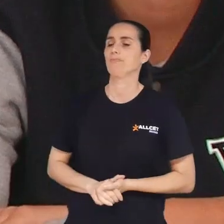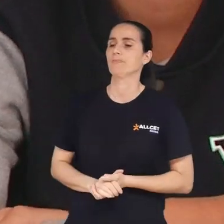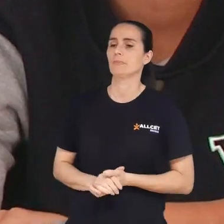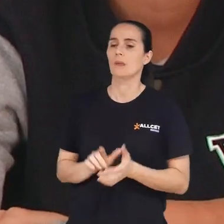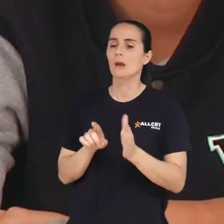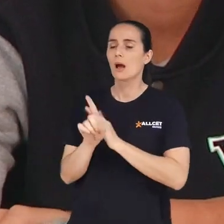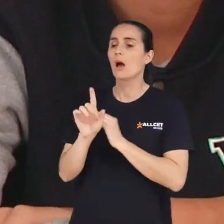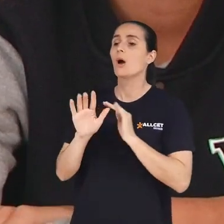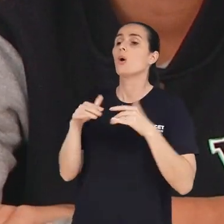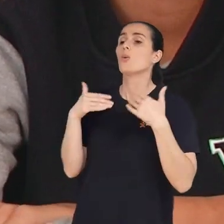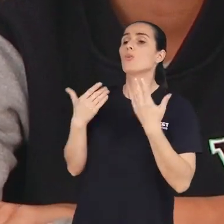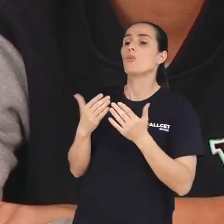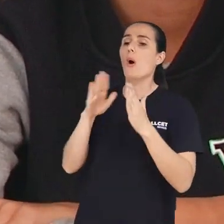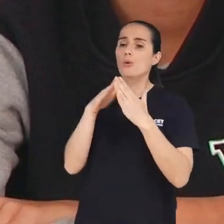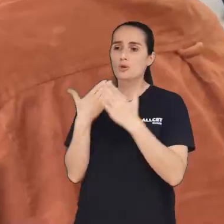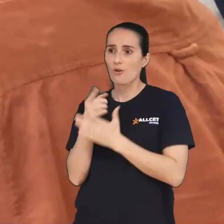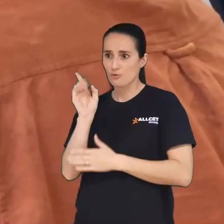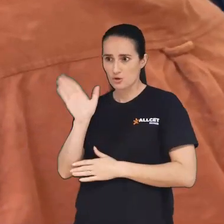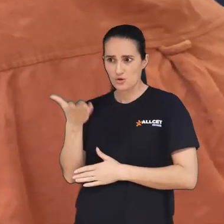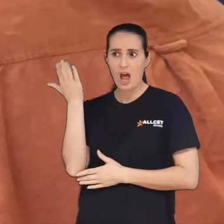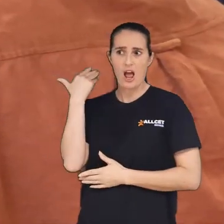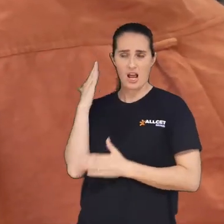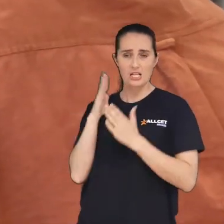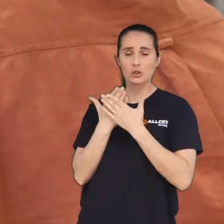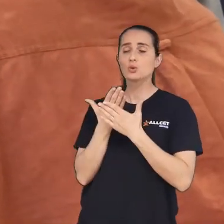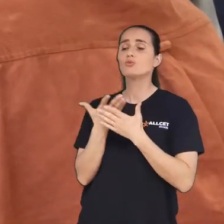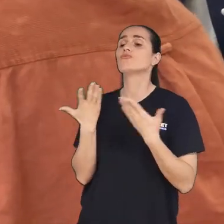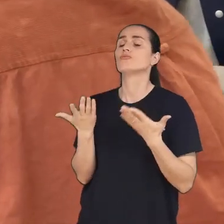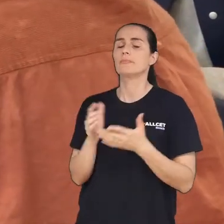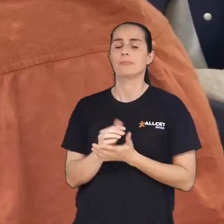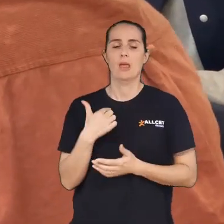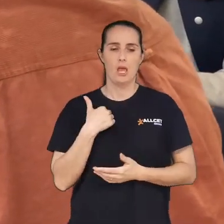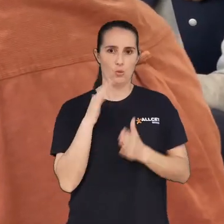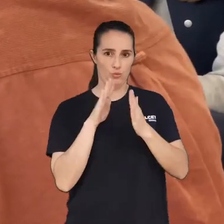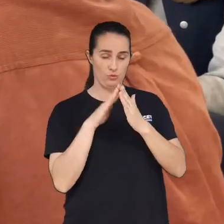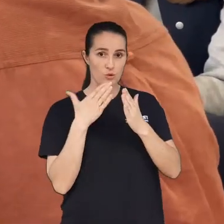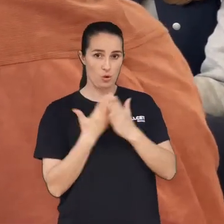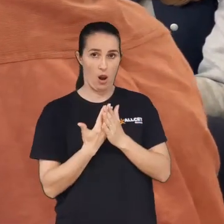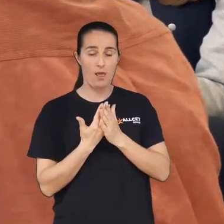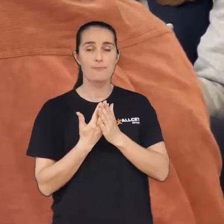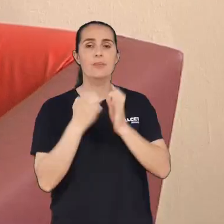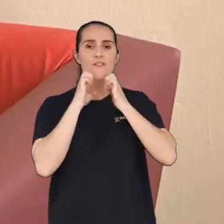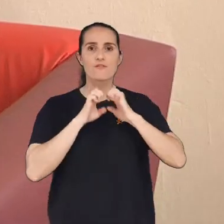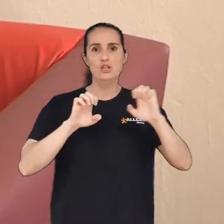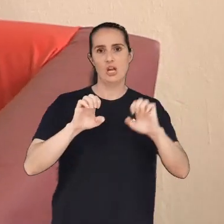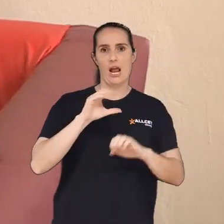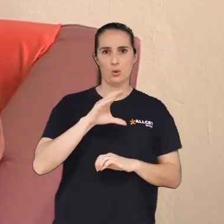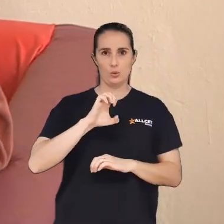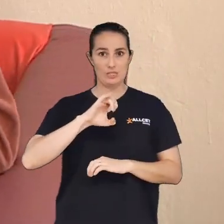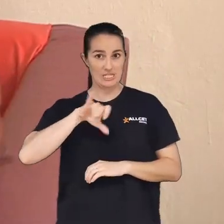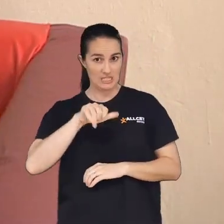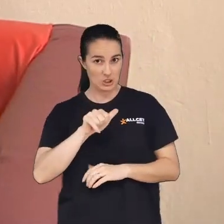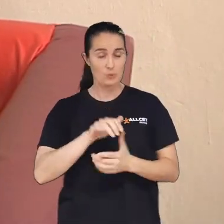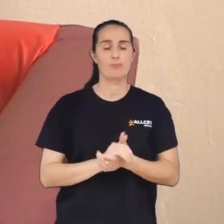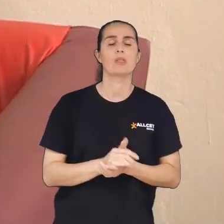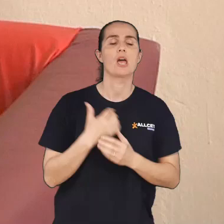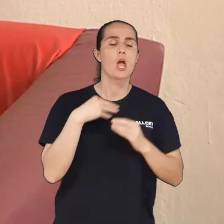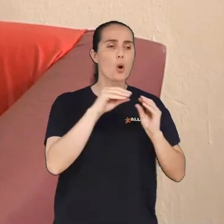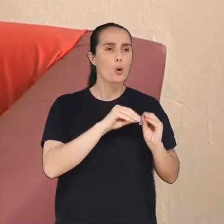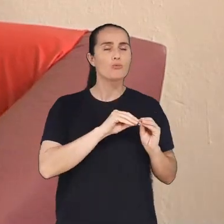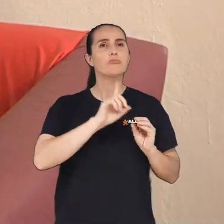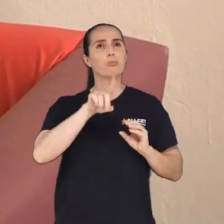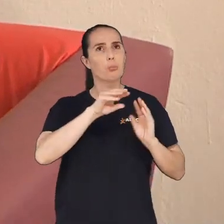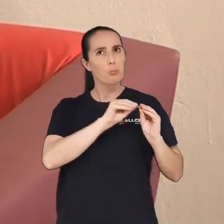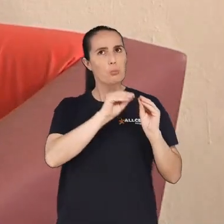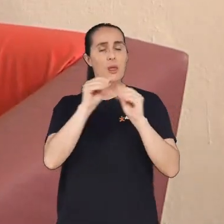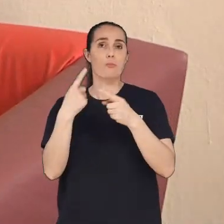quais escolas você já estudou? Oi, Miguel, eu estudei no evangélico. Daí eu saí do